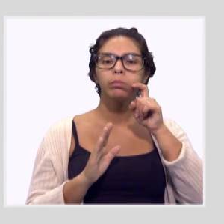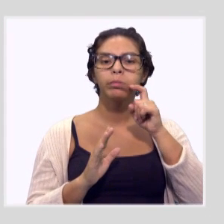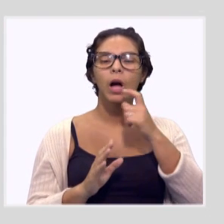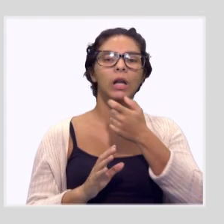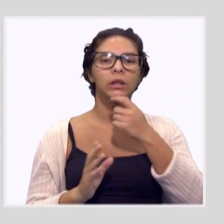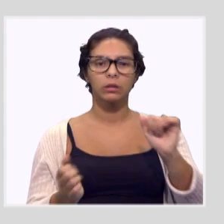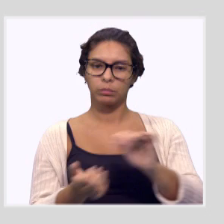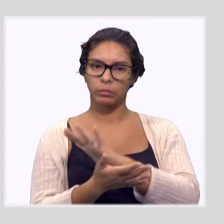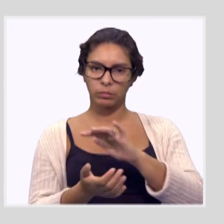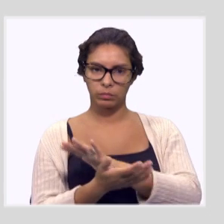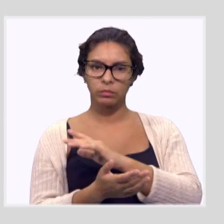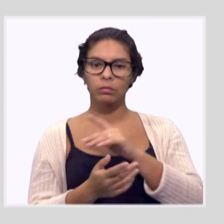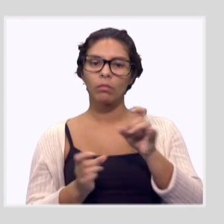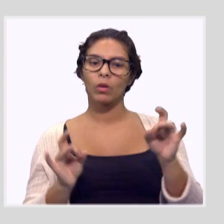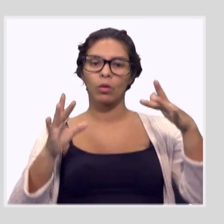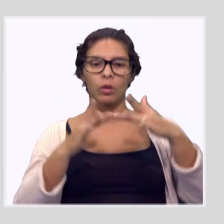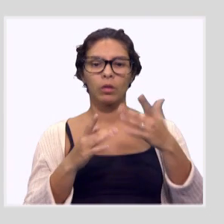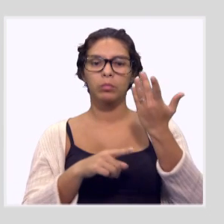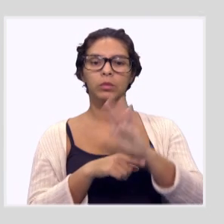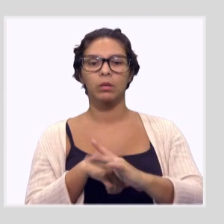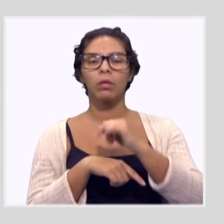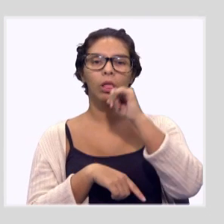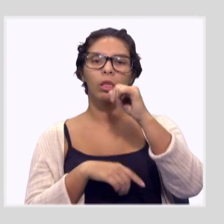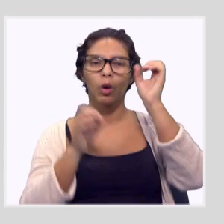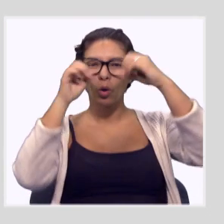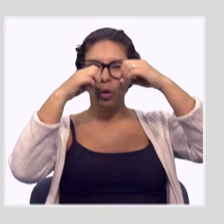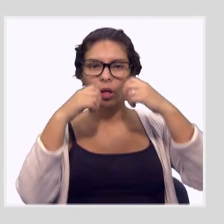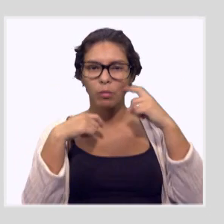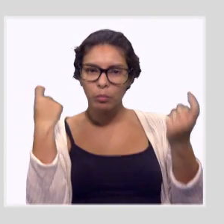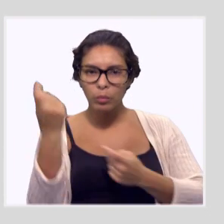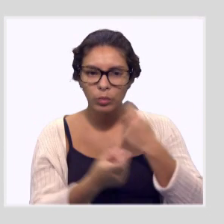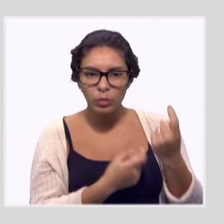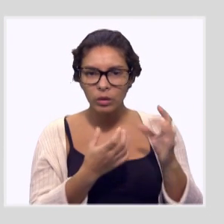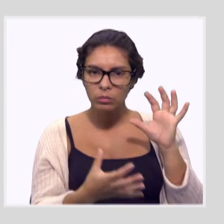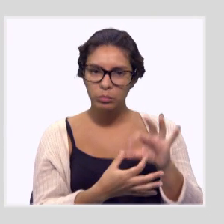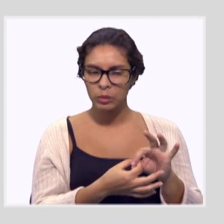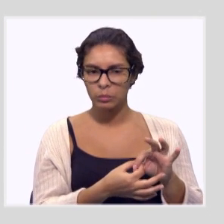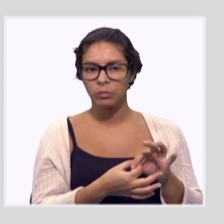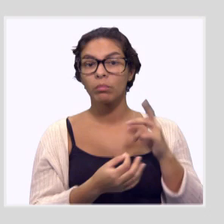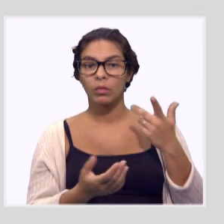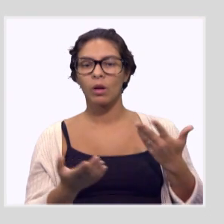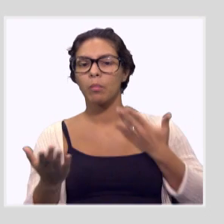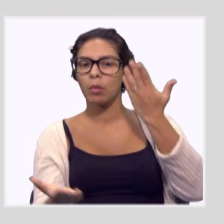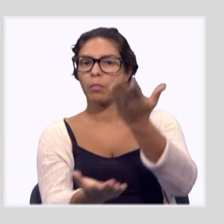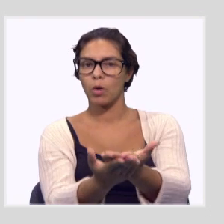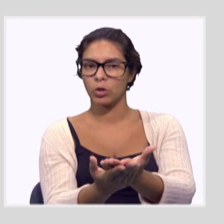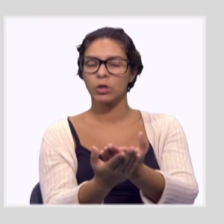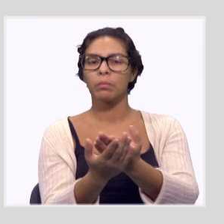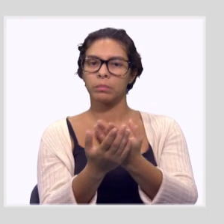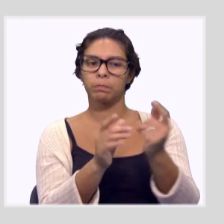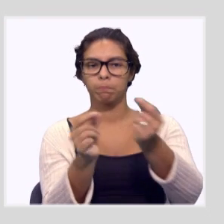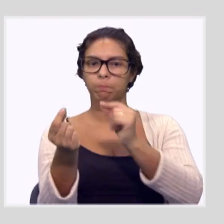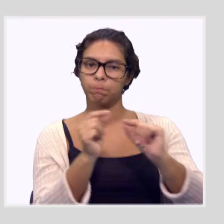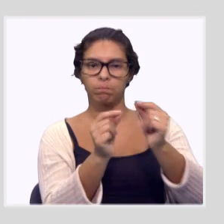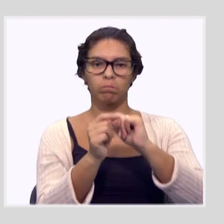para artigos de imprensa online, que aparecem, por exemplo, nas pesquisas que fazemos no Google. Atualmente, a proposta está a ser discutida